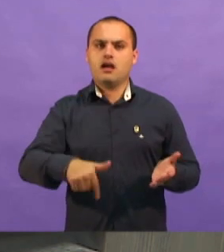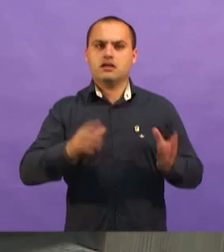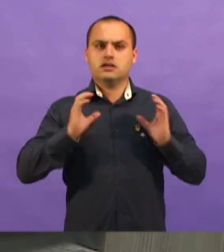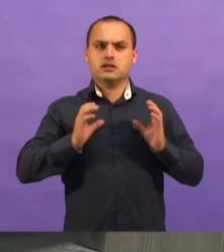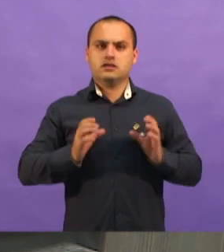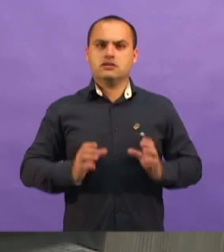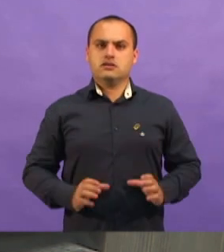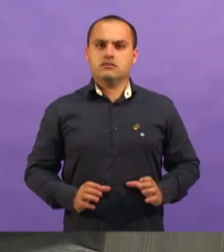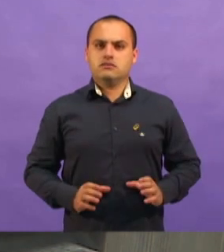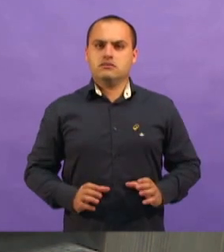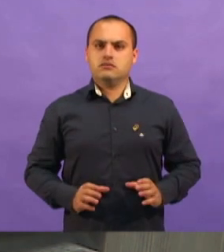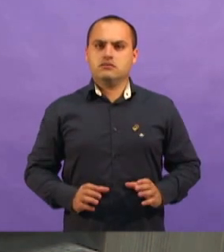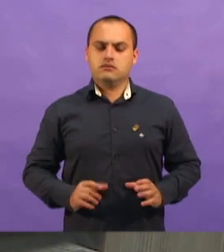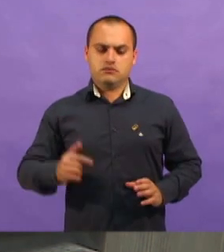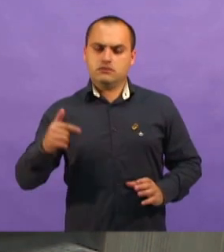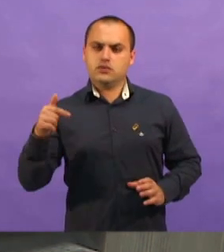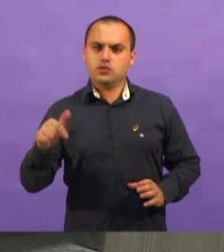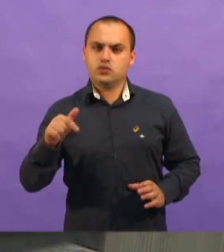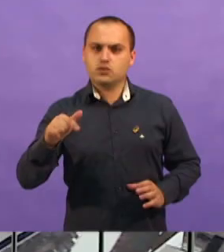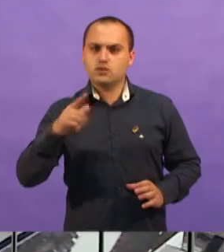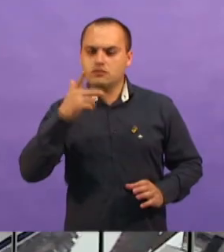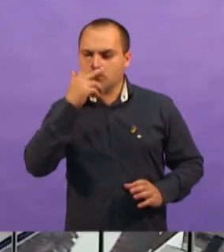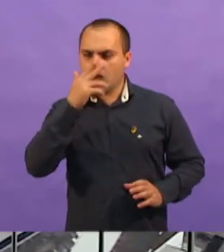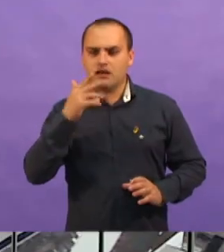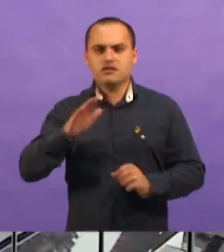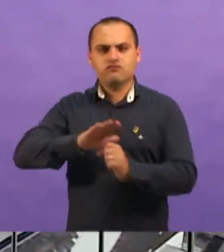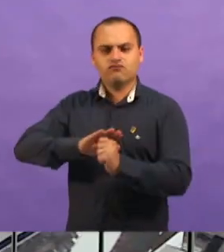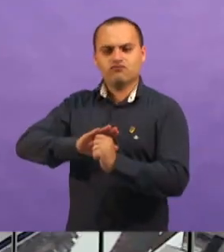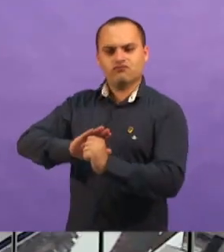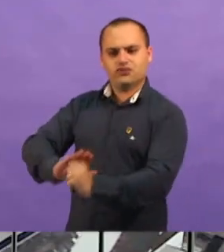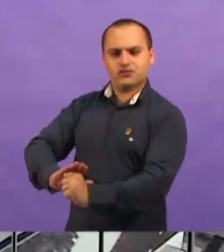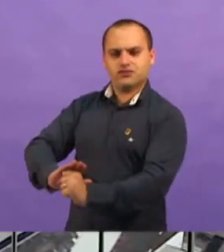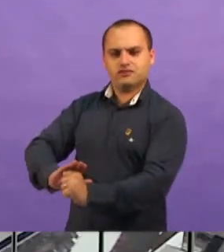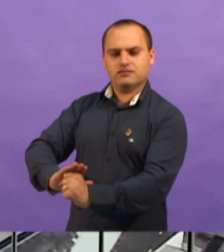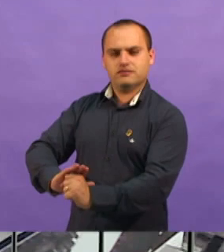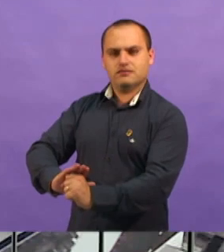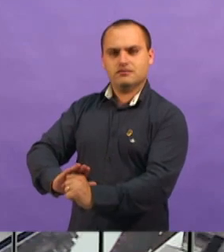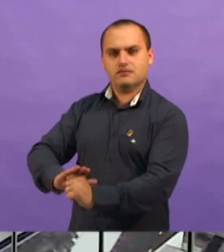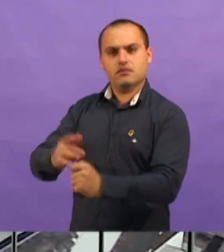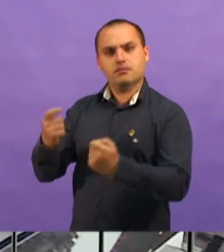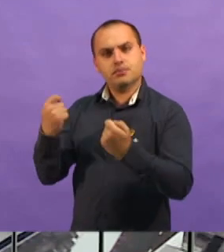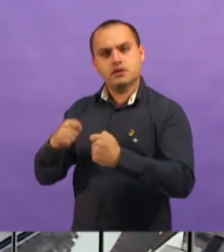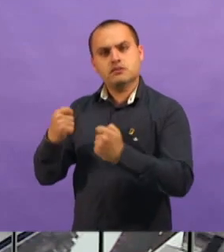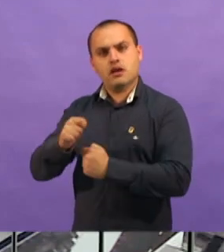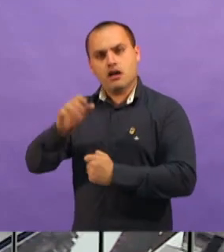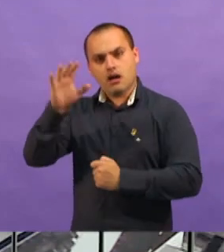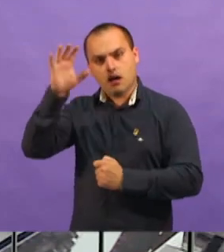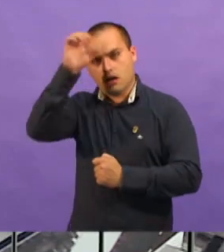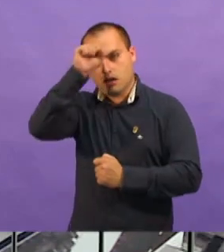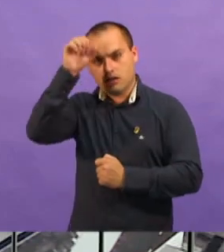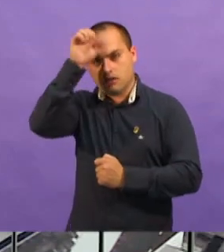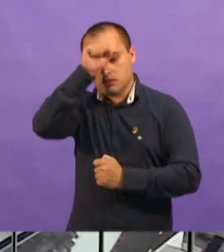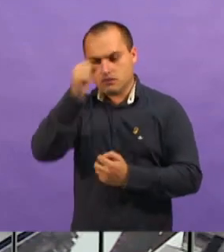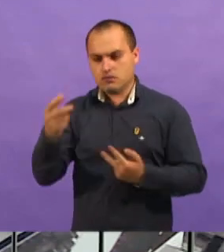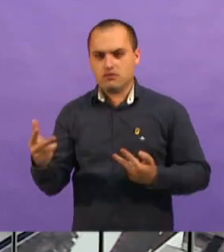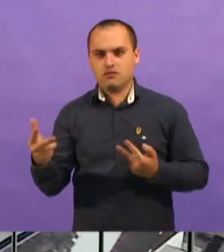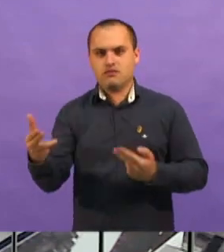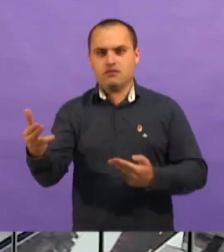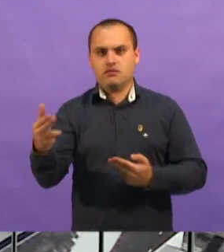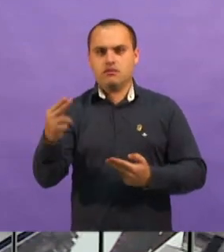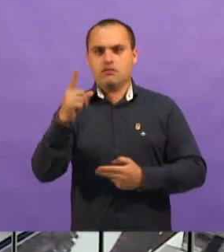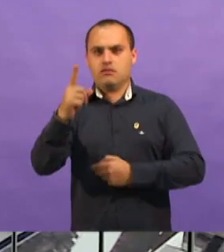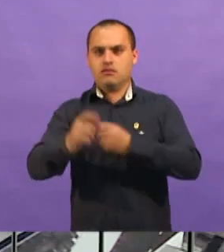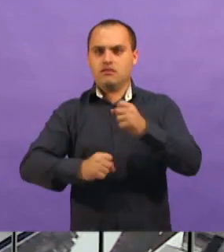tu te ignoras, ignora o outro. E não é esse o objetivo. Esse aprendizado todo que o Anuário de Itajaí nos traz